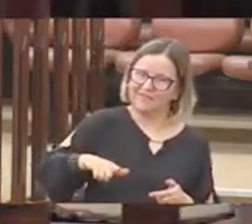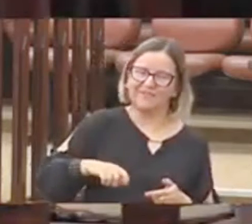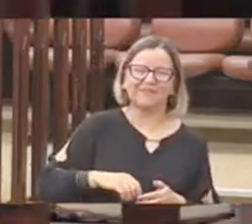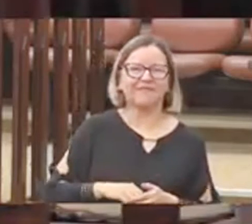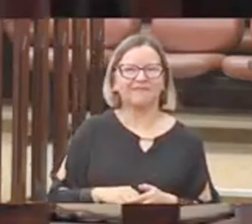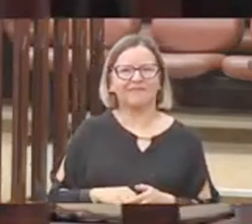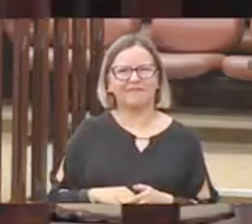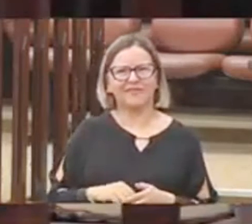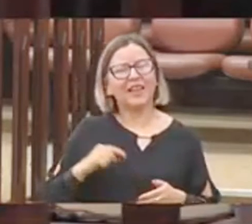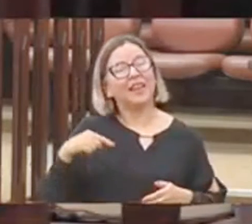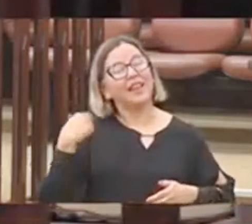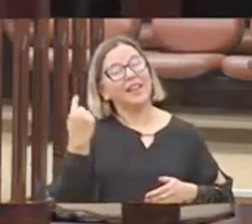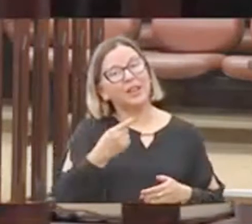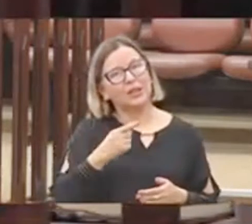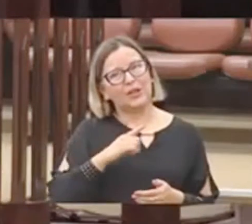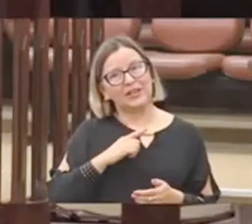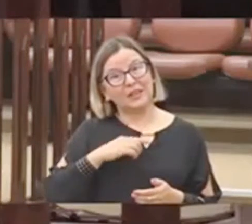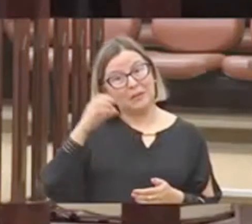tenho consciência disso?